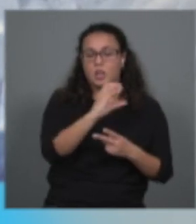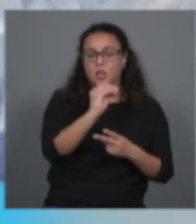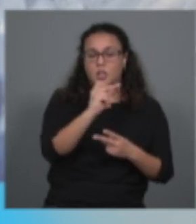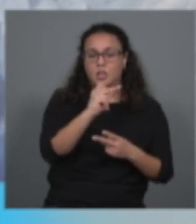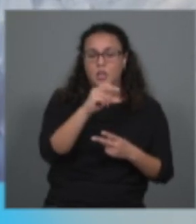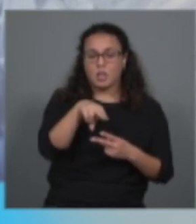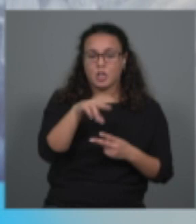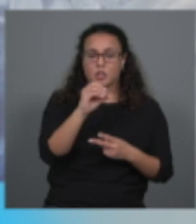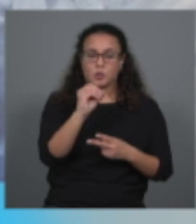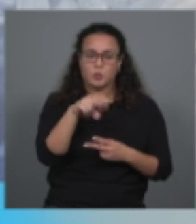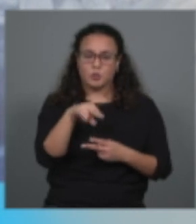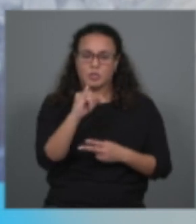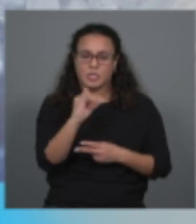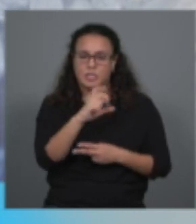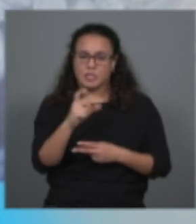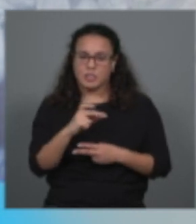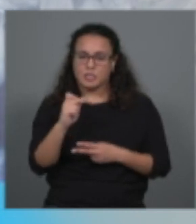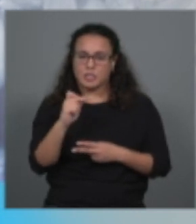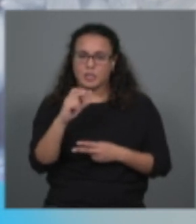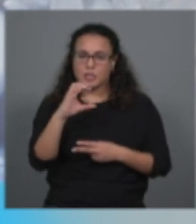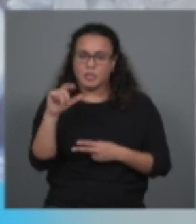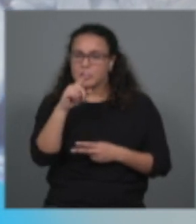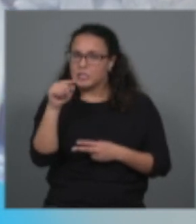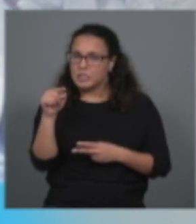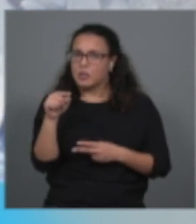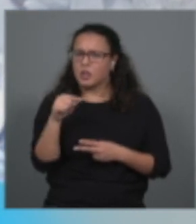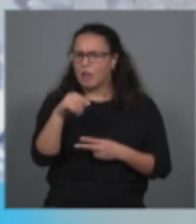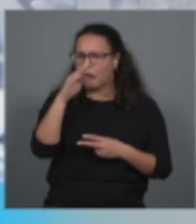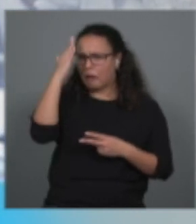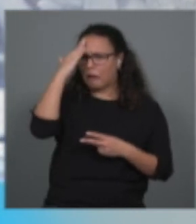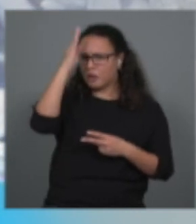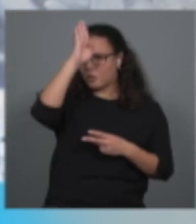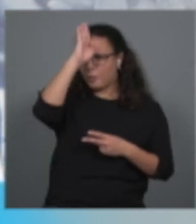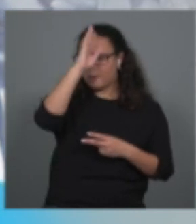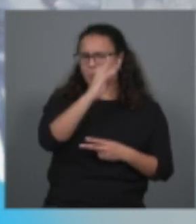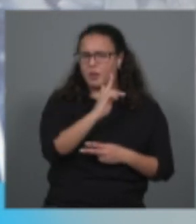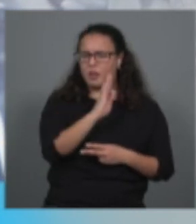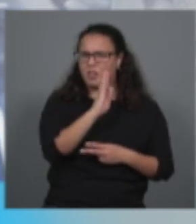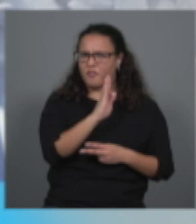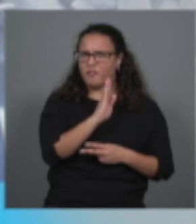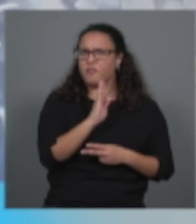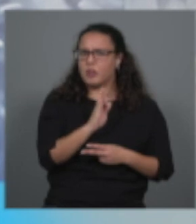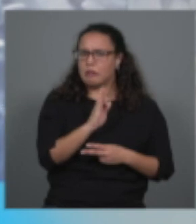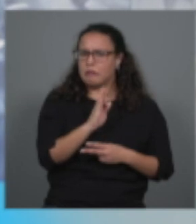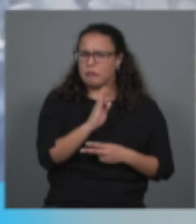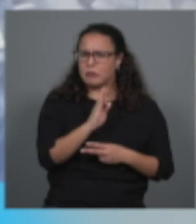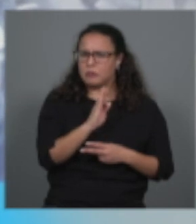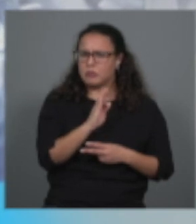faz dispensa do milagre. Acha que o Papa Francisco, se perceber bem esta identidade deste